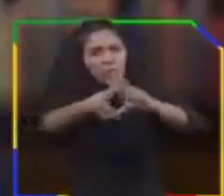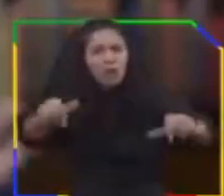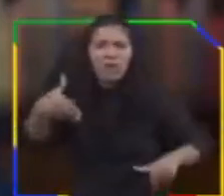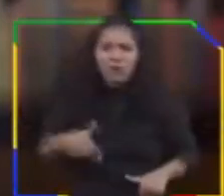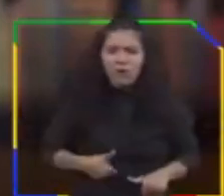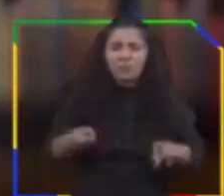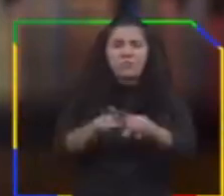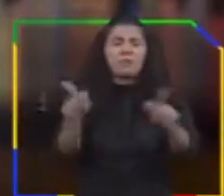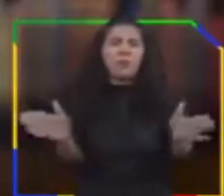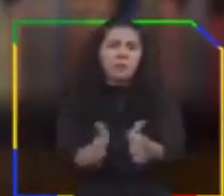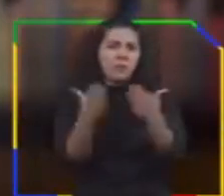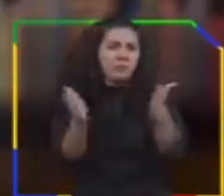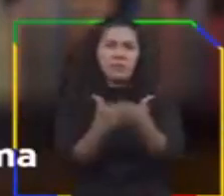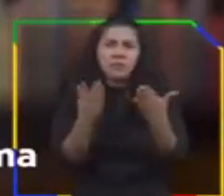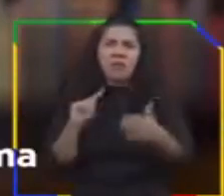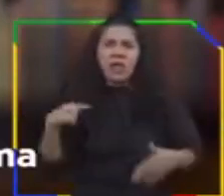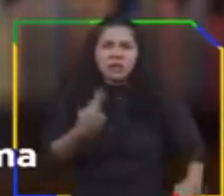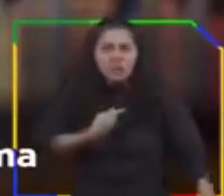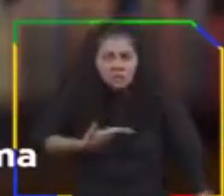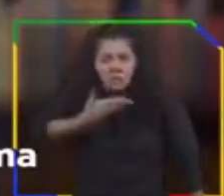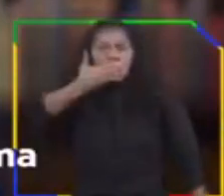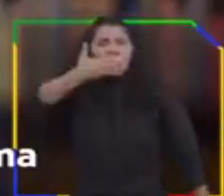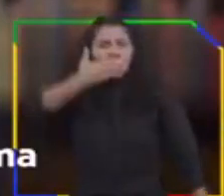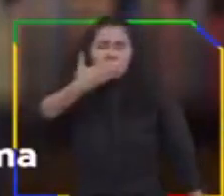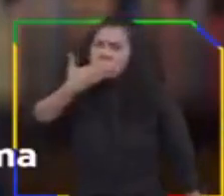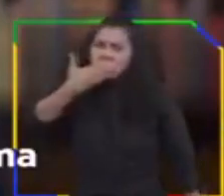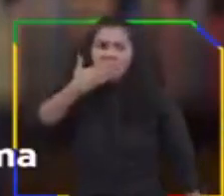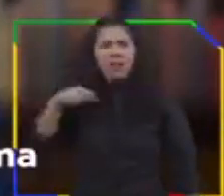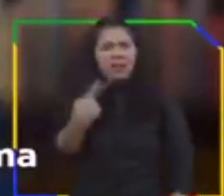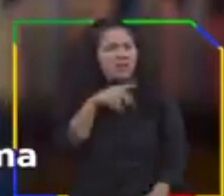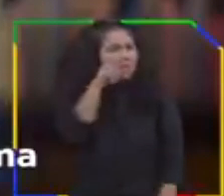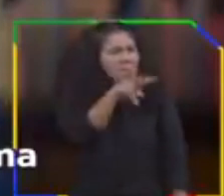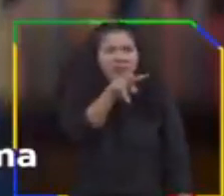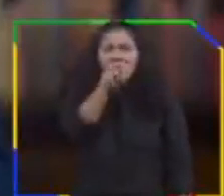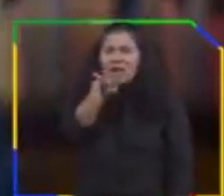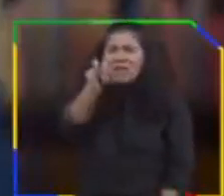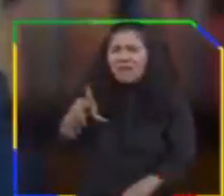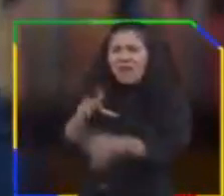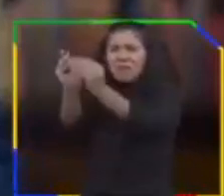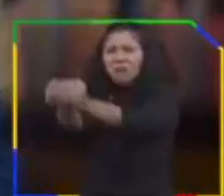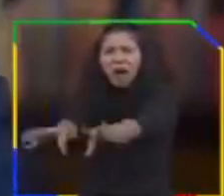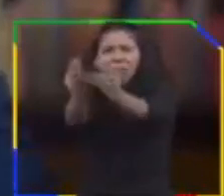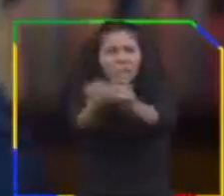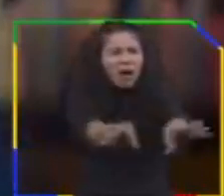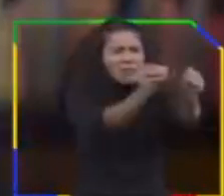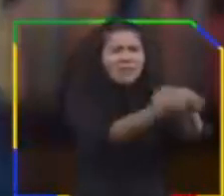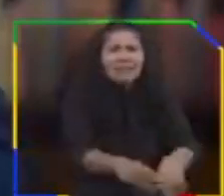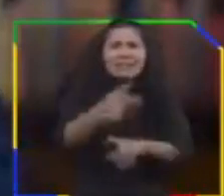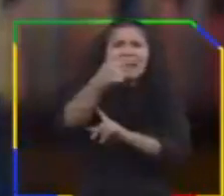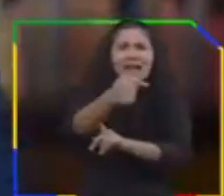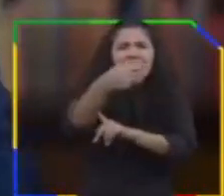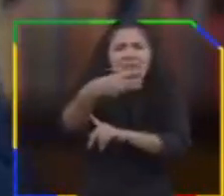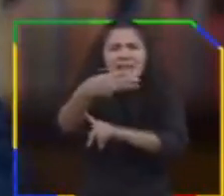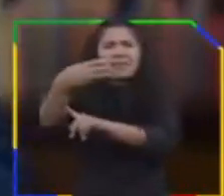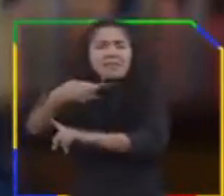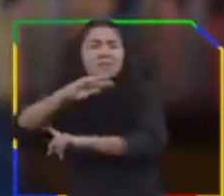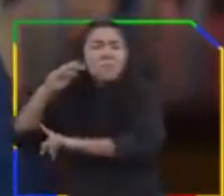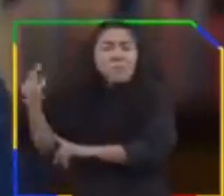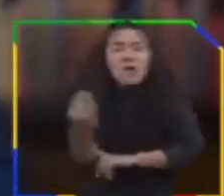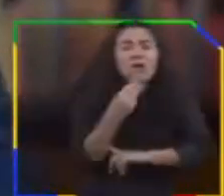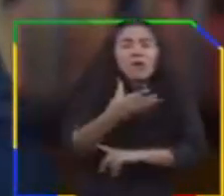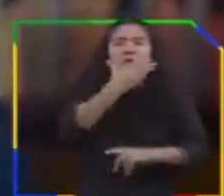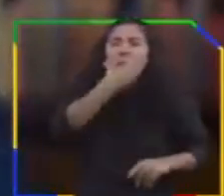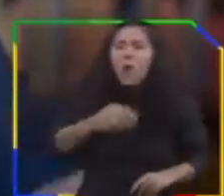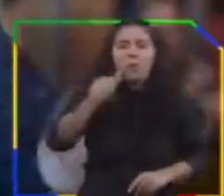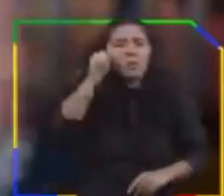contra a Fome e a Pobreza. Não podemos nos calar diante de um drama que afeta a vida de 733 milhões